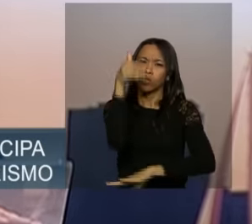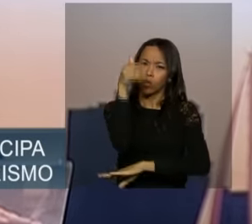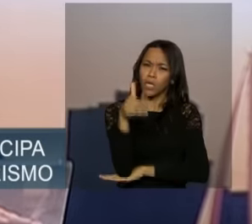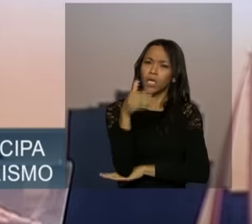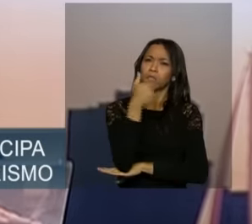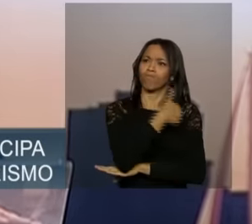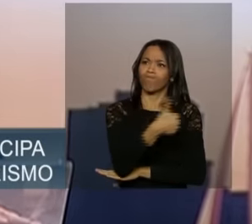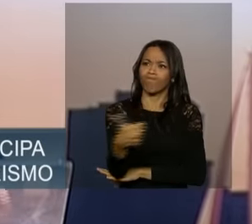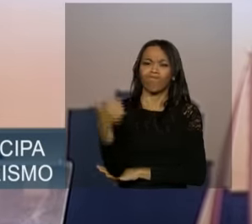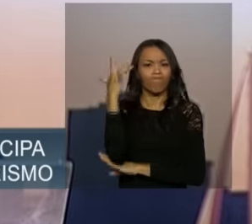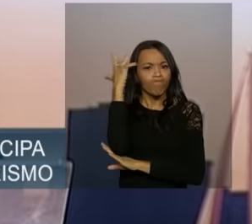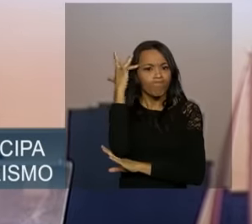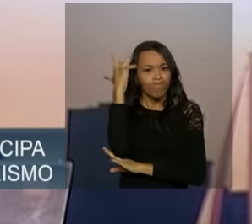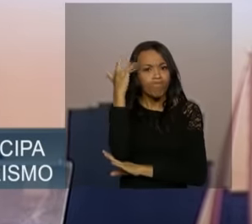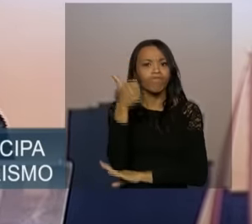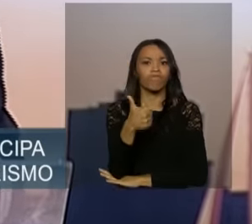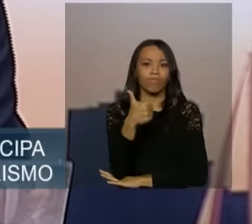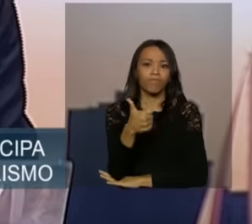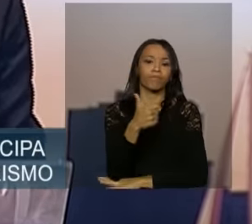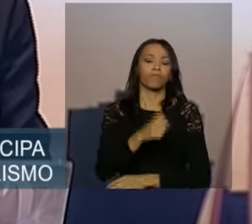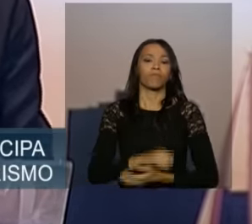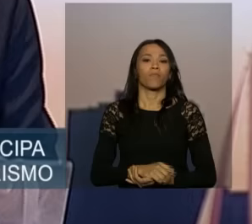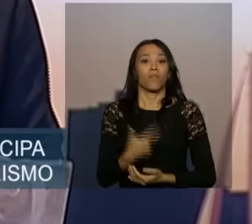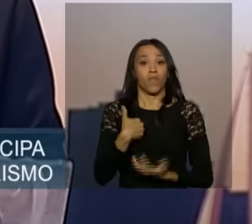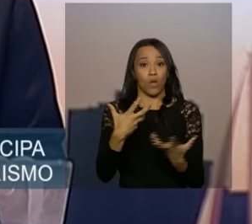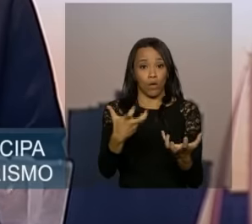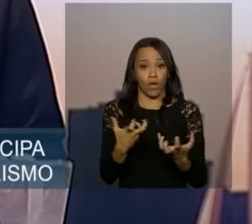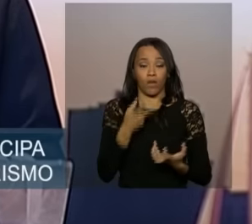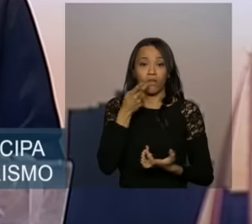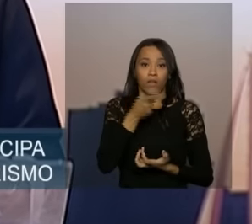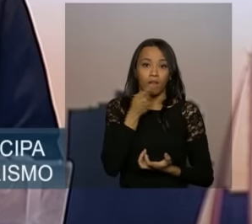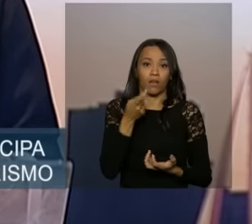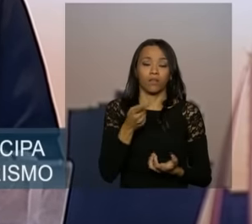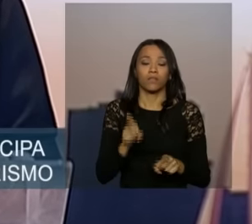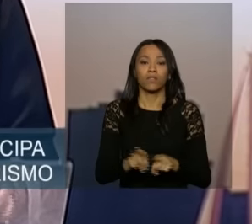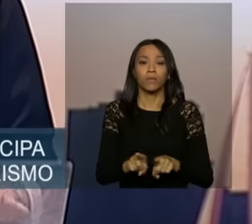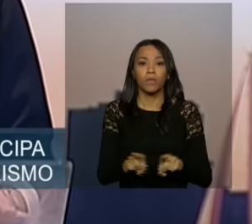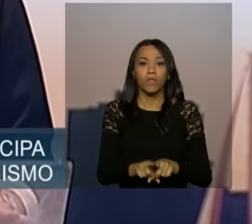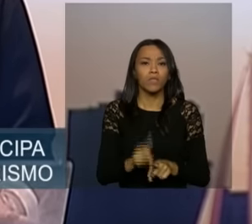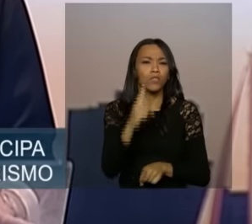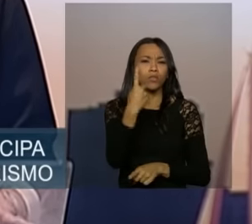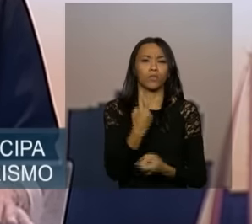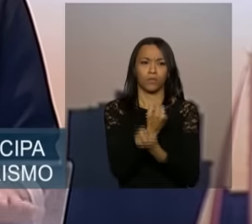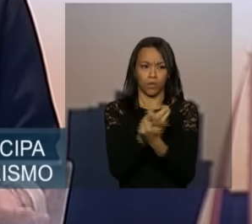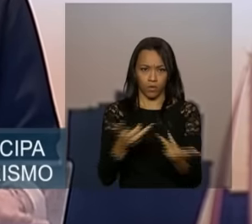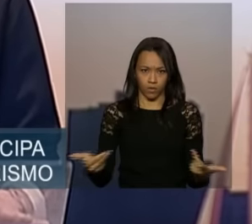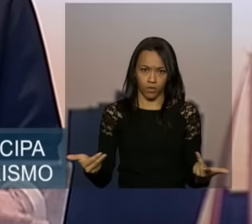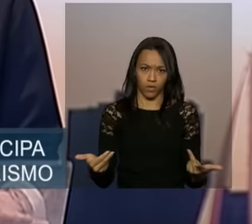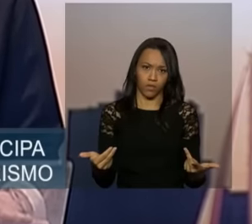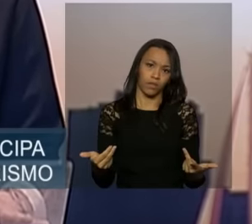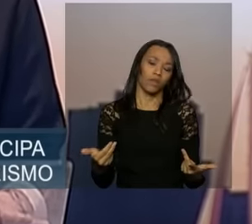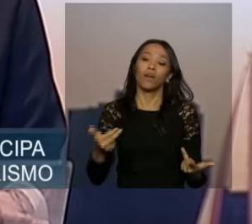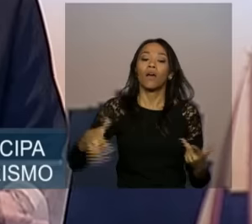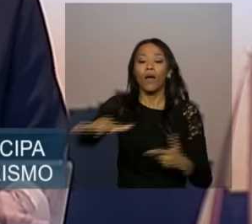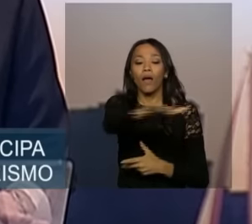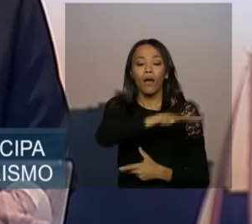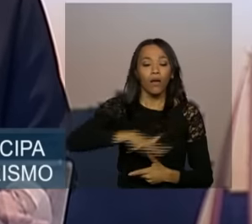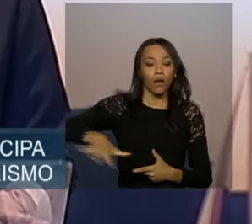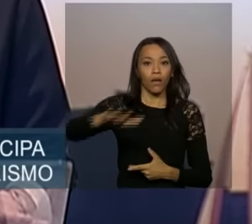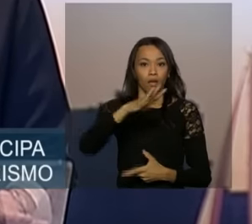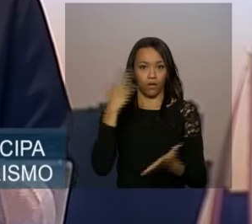adequada também. Agora, eu queria falar, sobretudo, de uma questão. A área turística